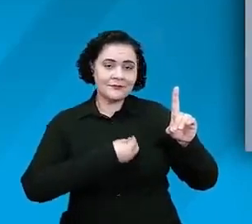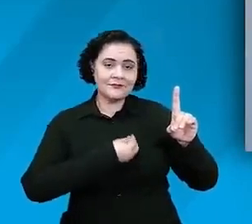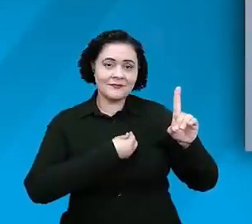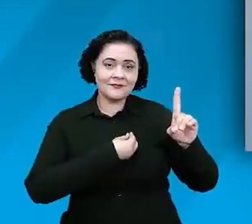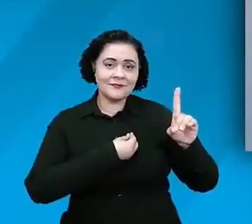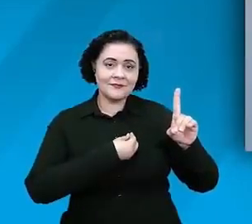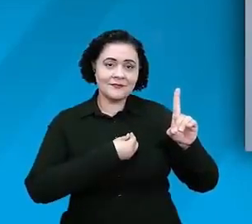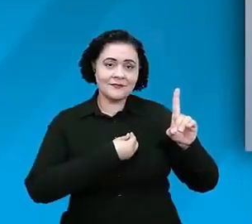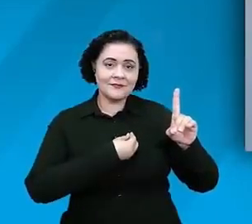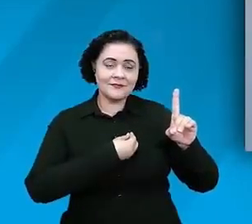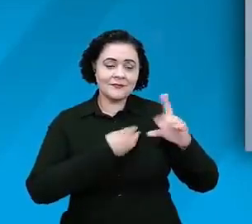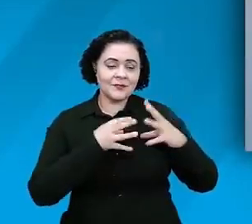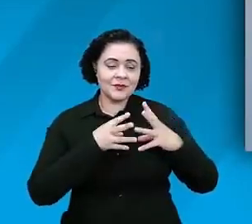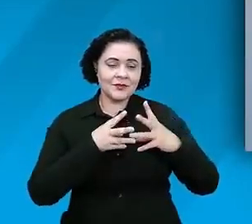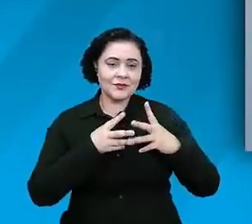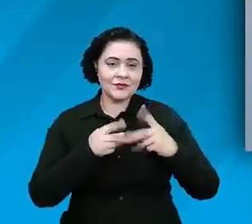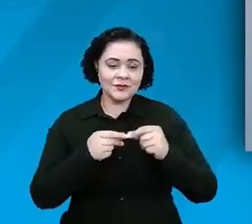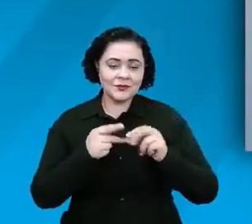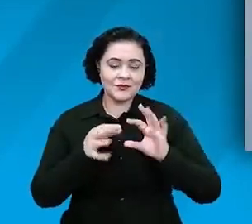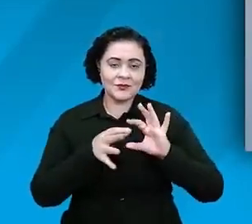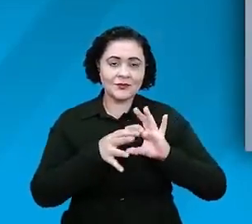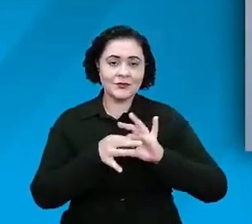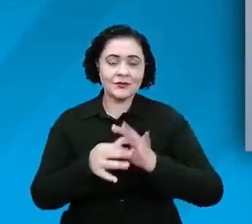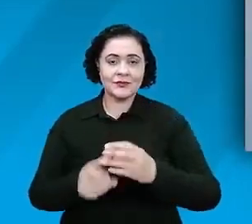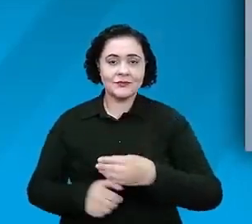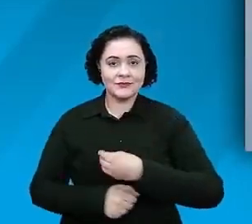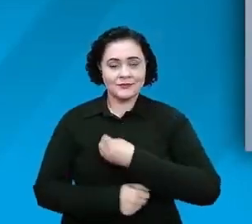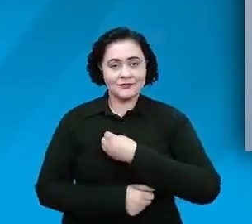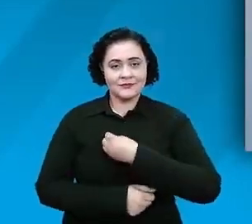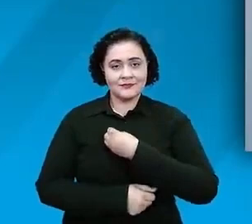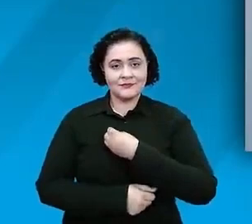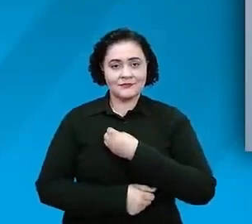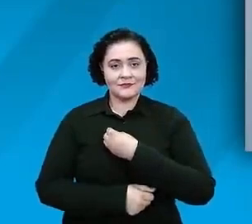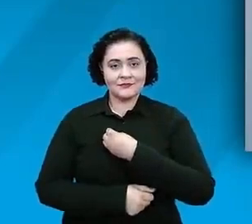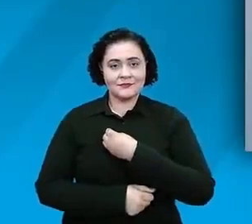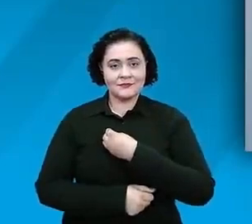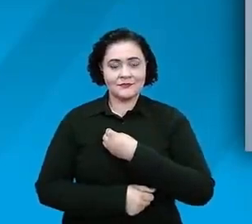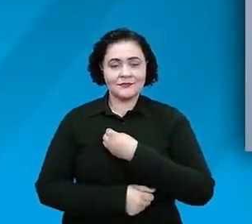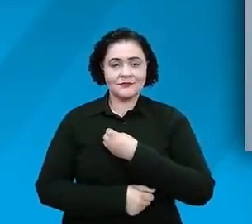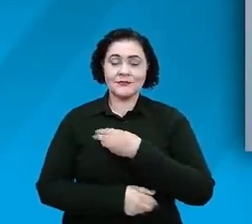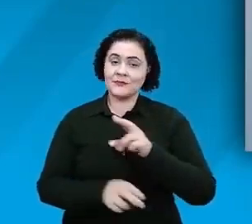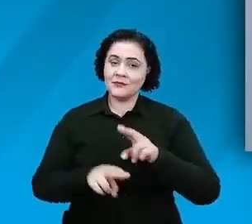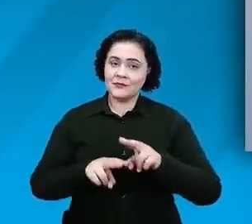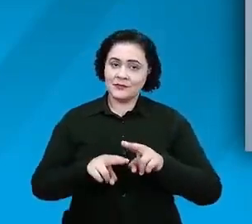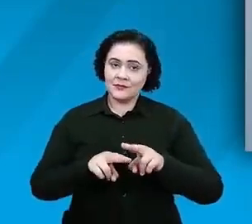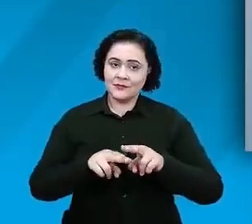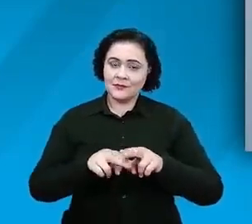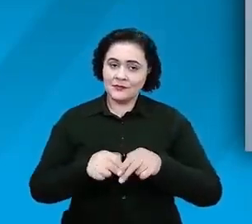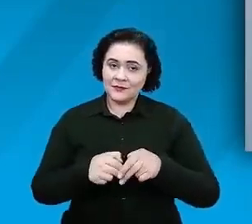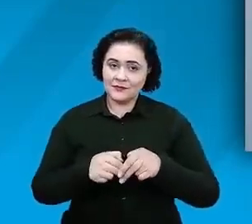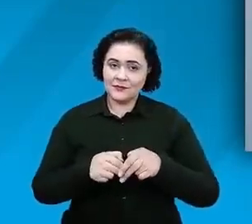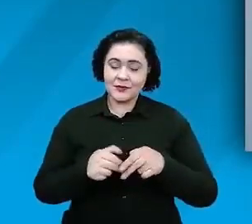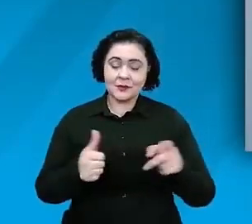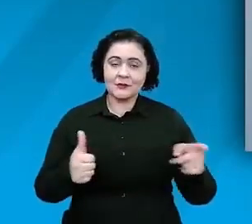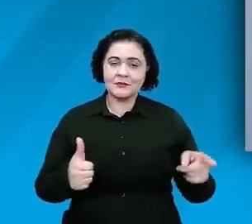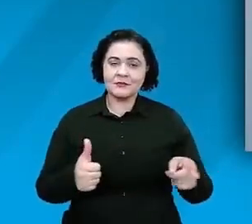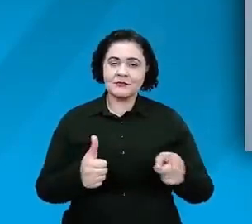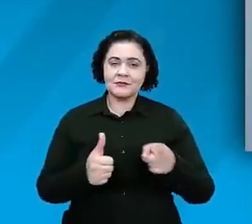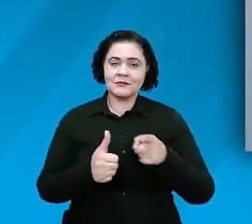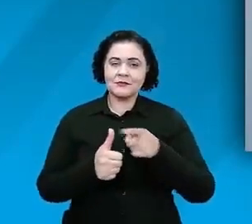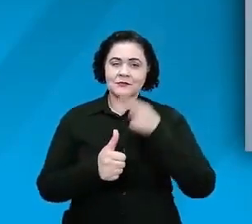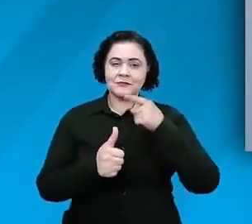vida com os seus desdobramentos espirituais. E por conta disso, esse